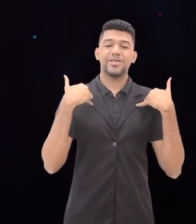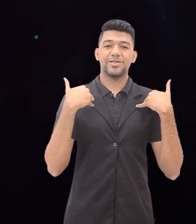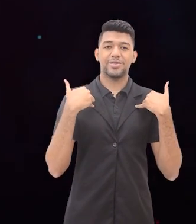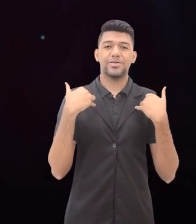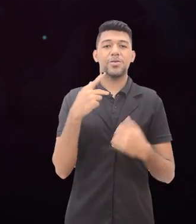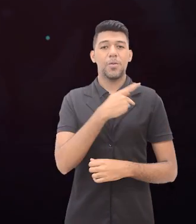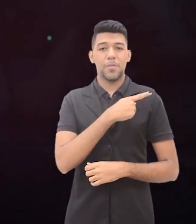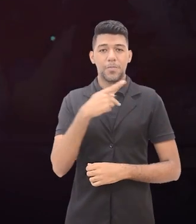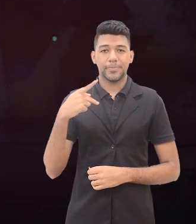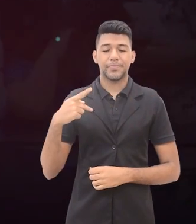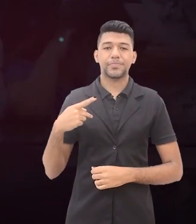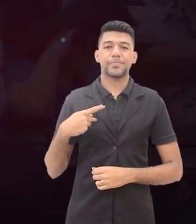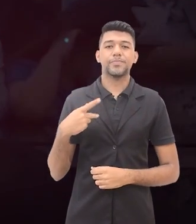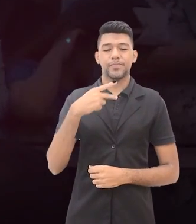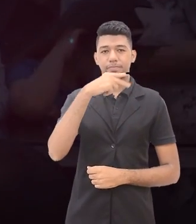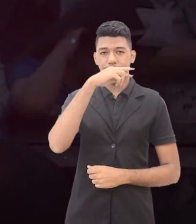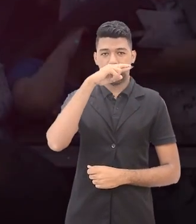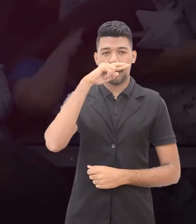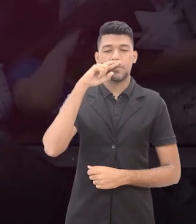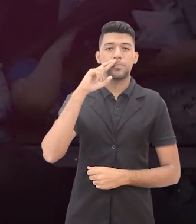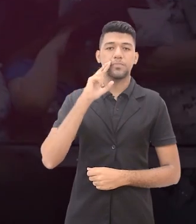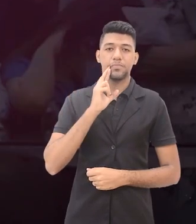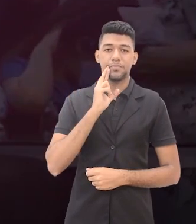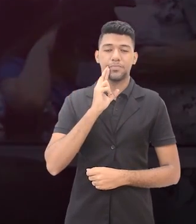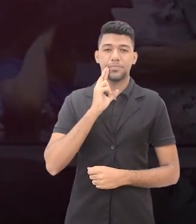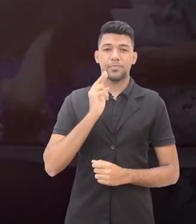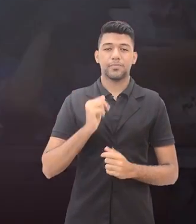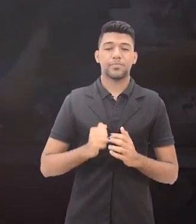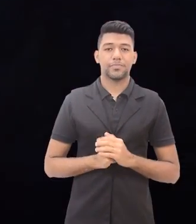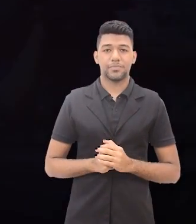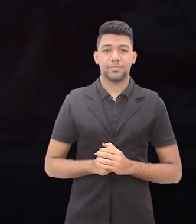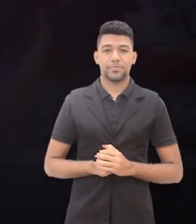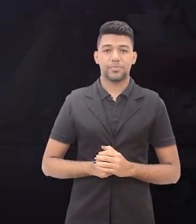aniversário, Pastor Roberto José dos